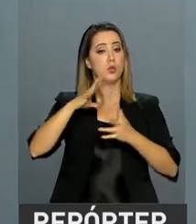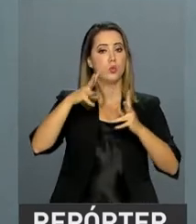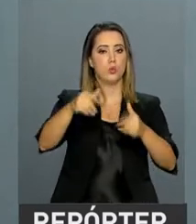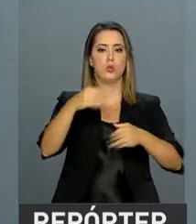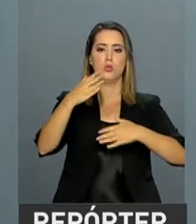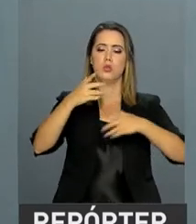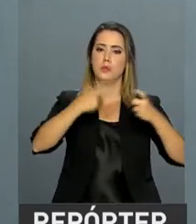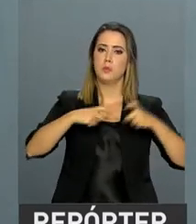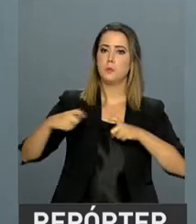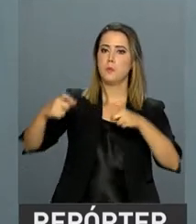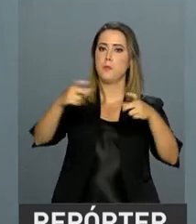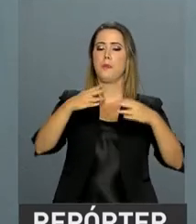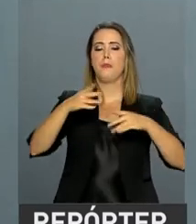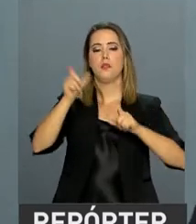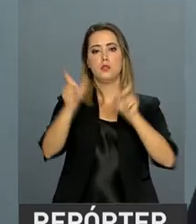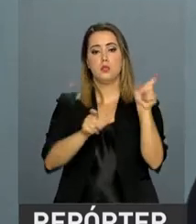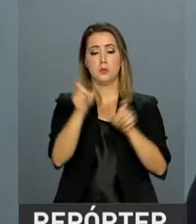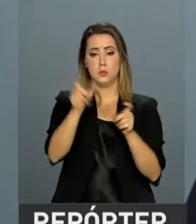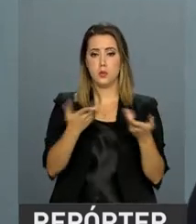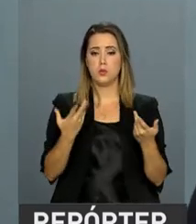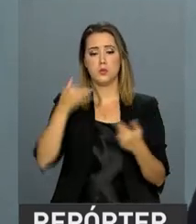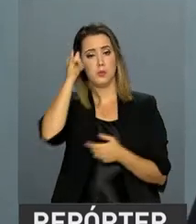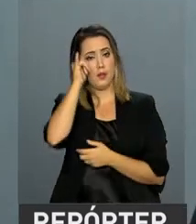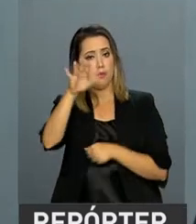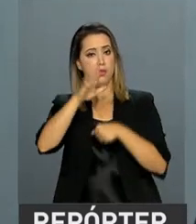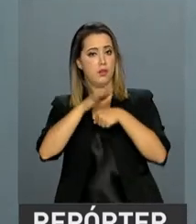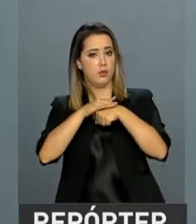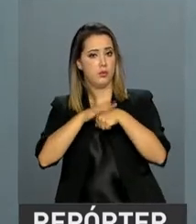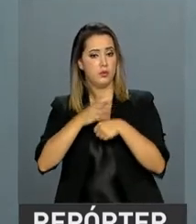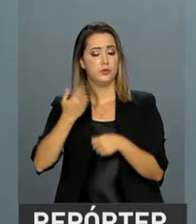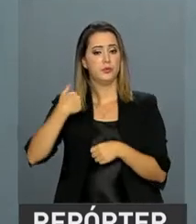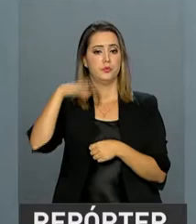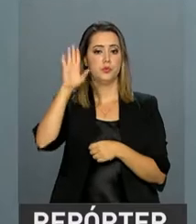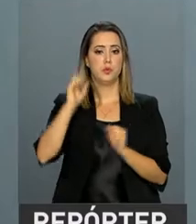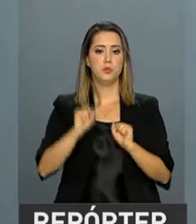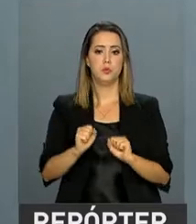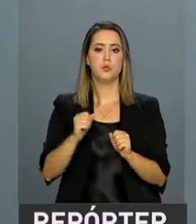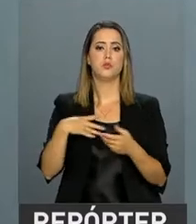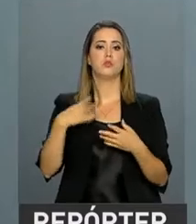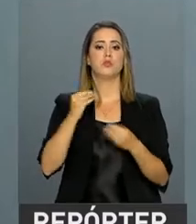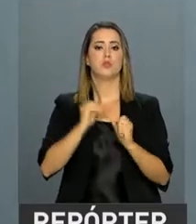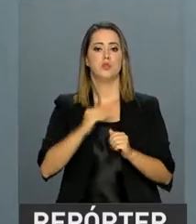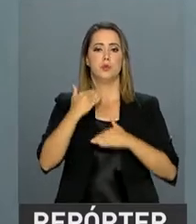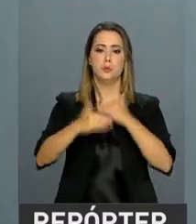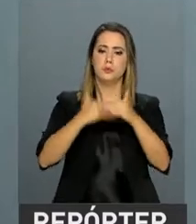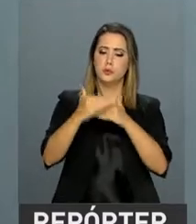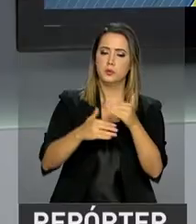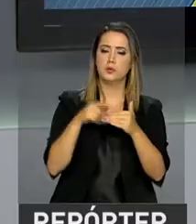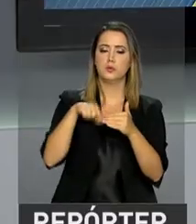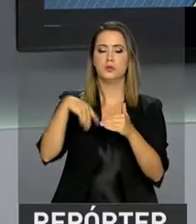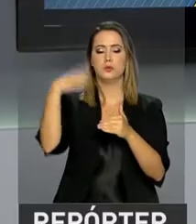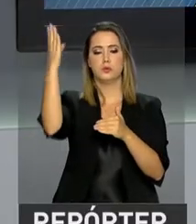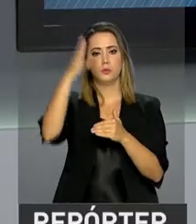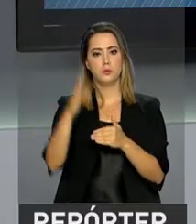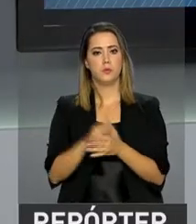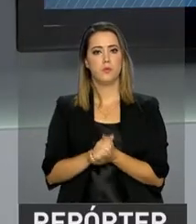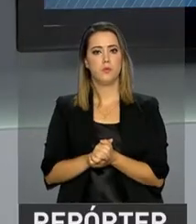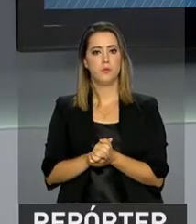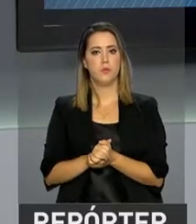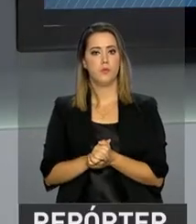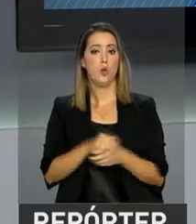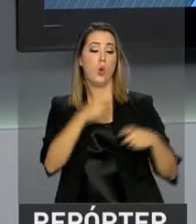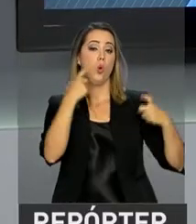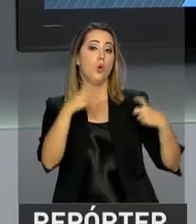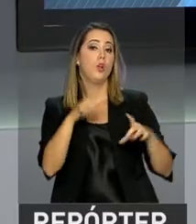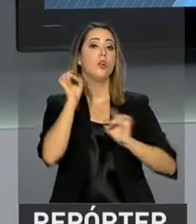para evitar que as pessoas adoeçam e que elas tenham maior capacidade produtiva para fazer esse Brasil cada vez maior. Um